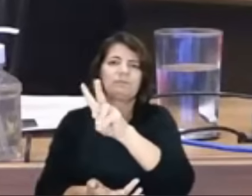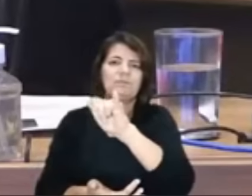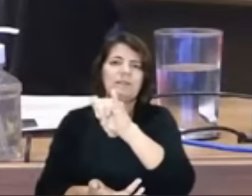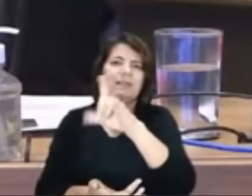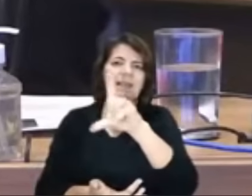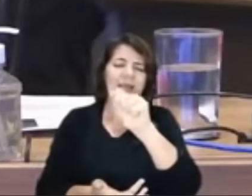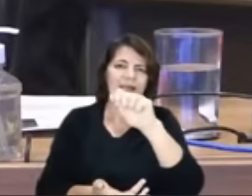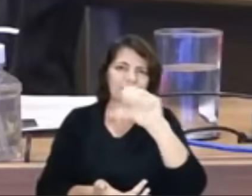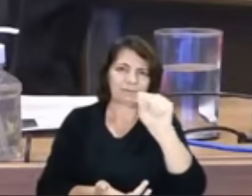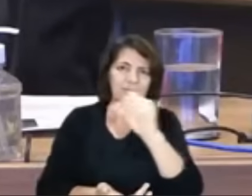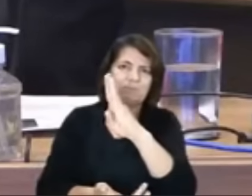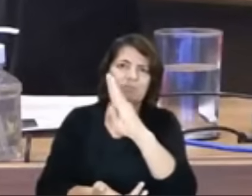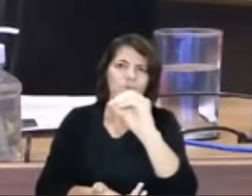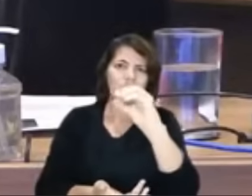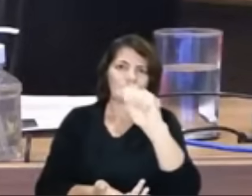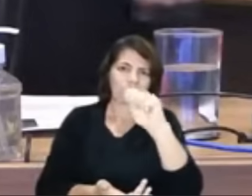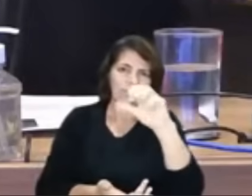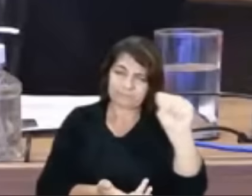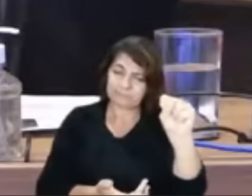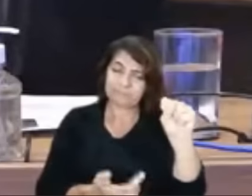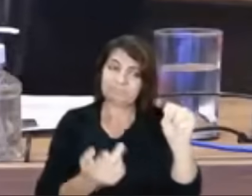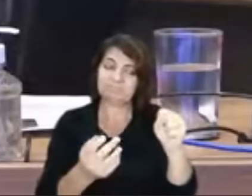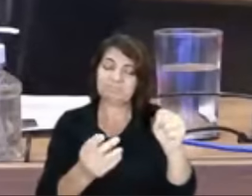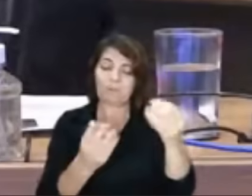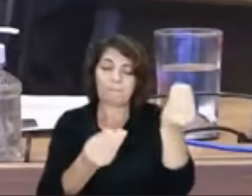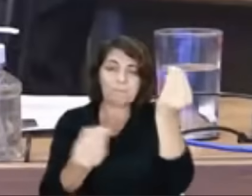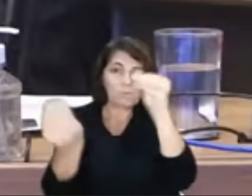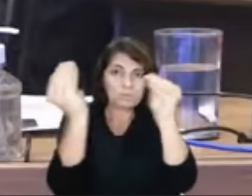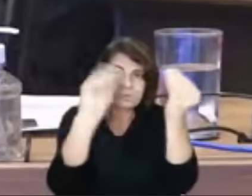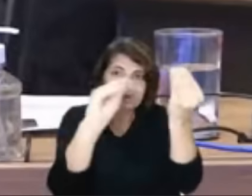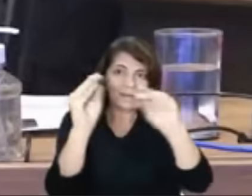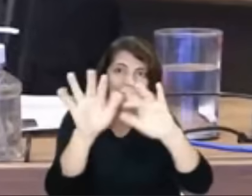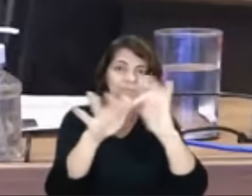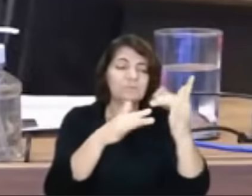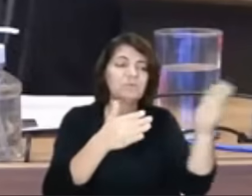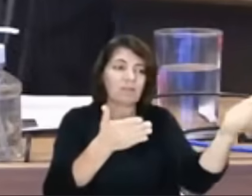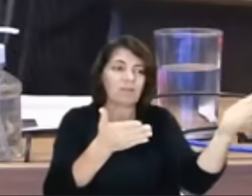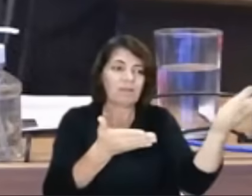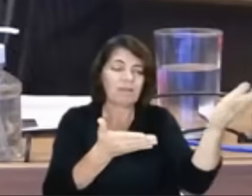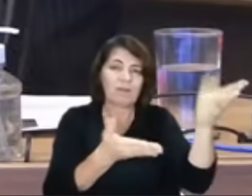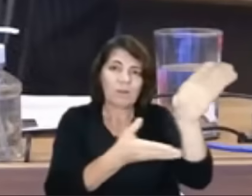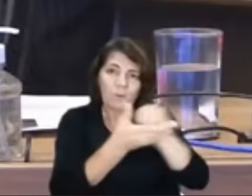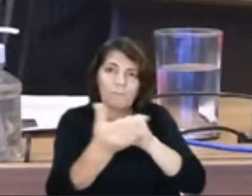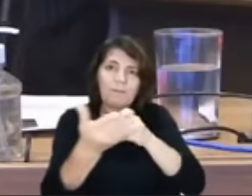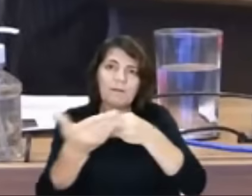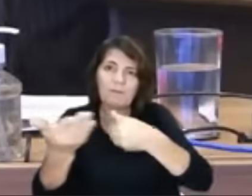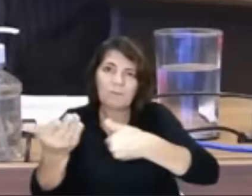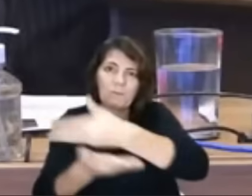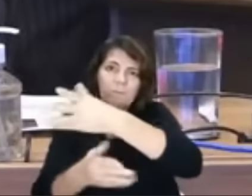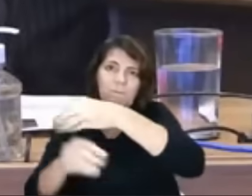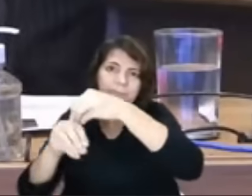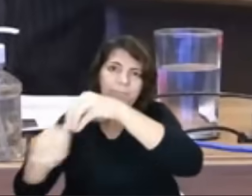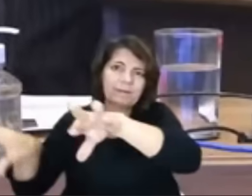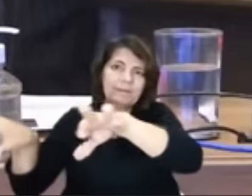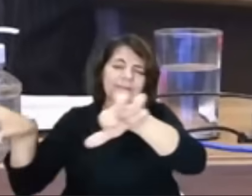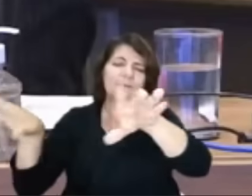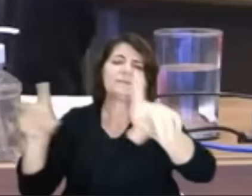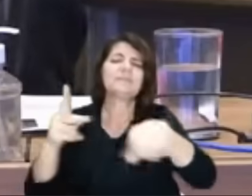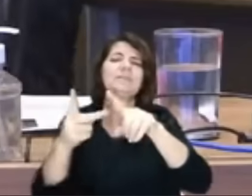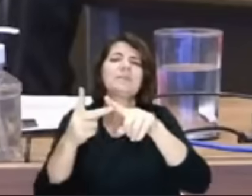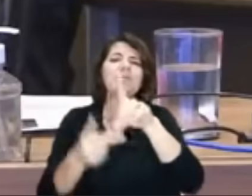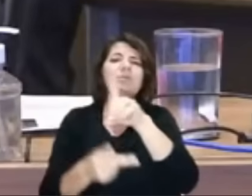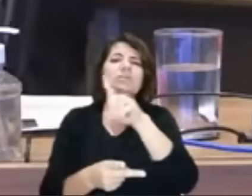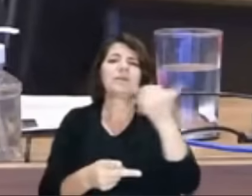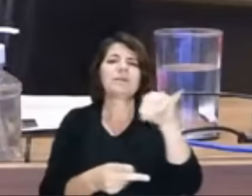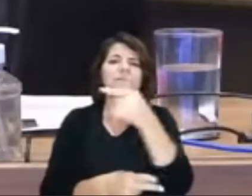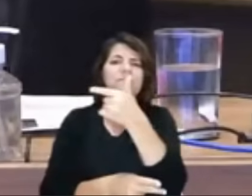quando ele fez uma uma uma postagem próprio senhor Compartilha essa postagem e depois o senhor no 27 de outubro de 2018